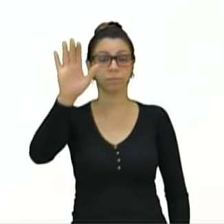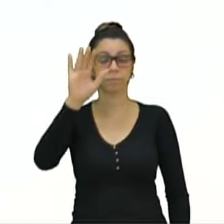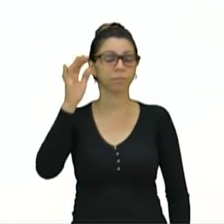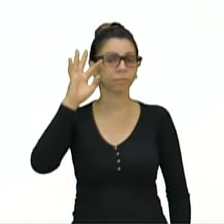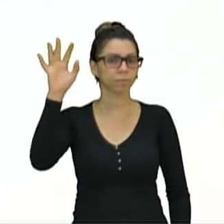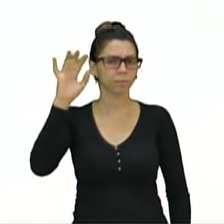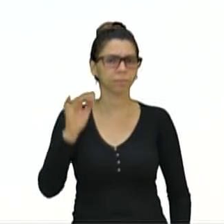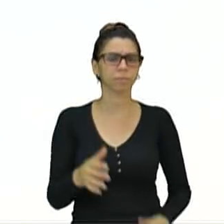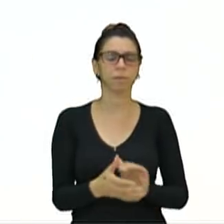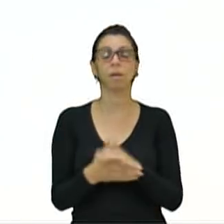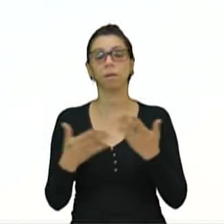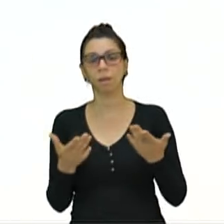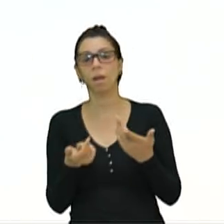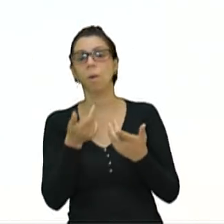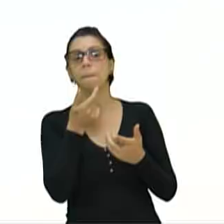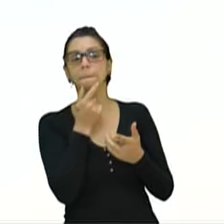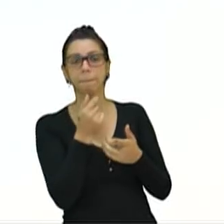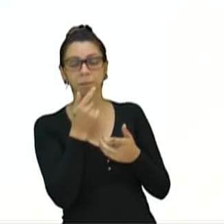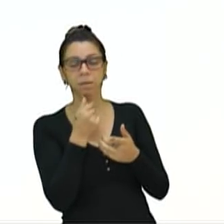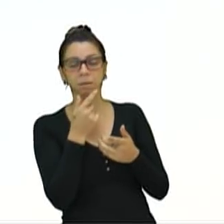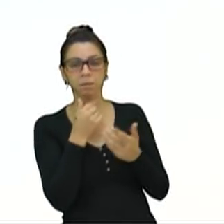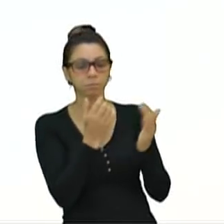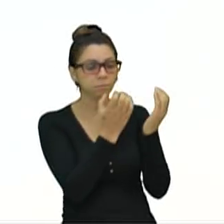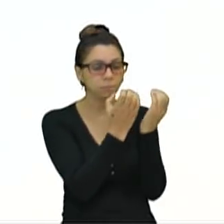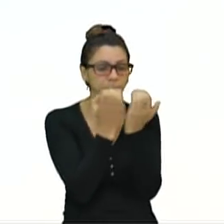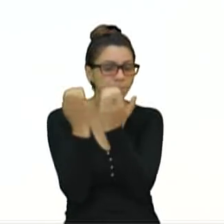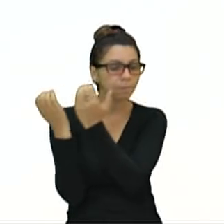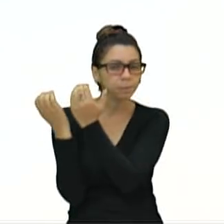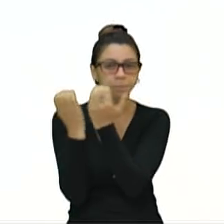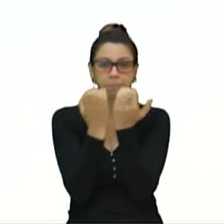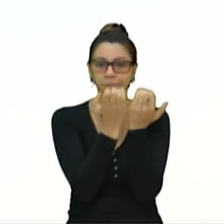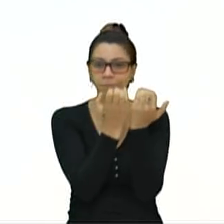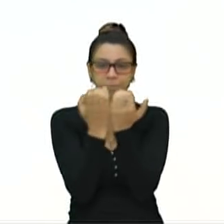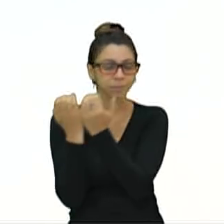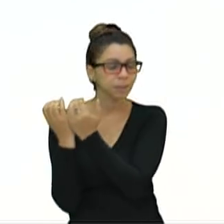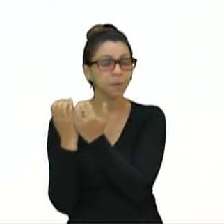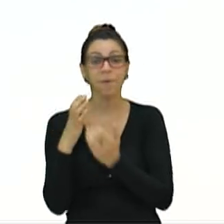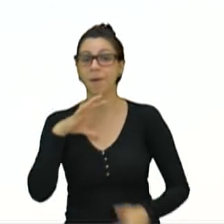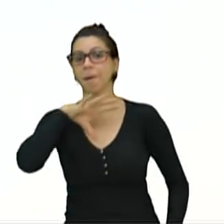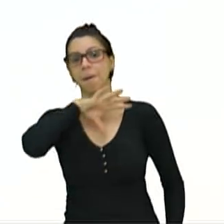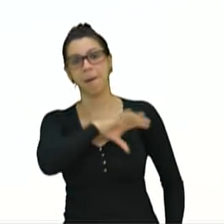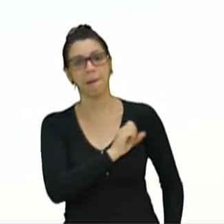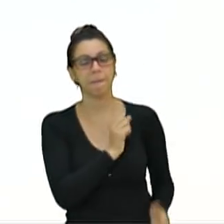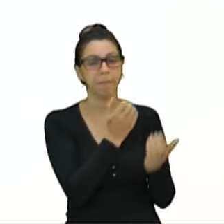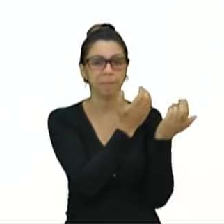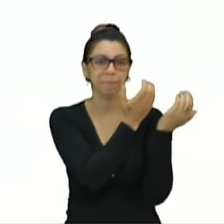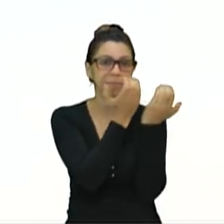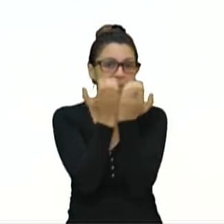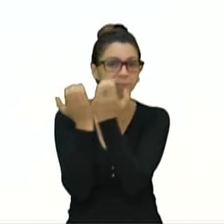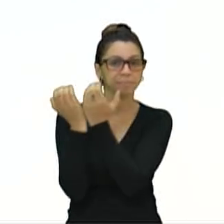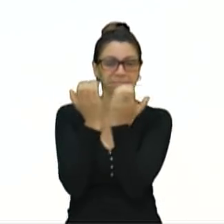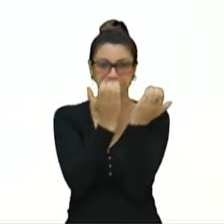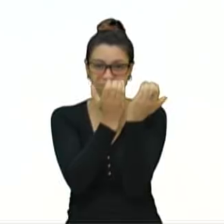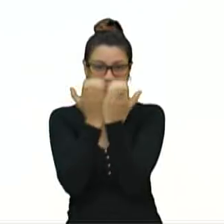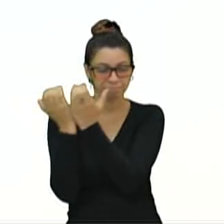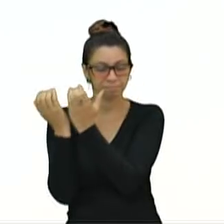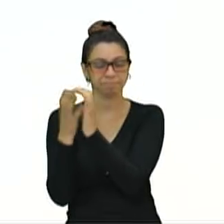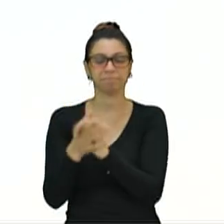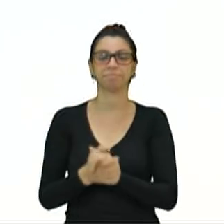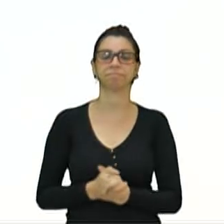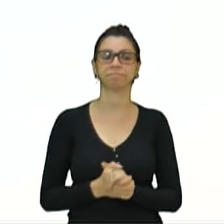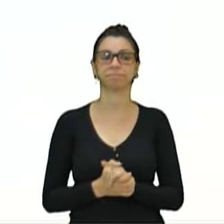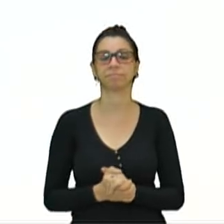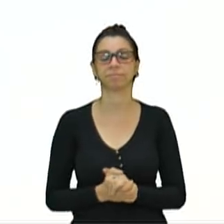um menininho comendo o quê? Milho. Quem gosta de milho? Eu adoro milho em espiga. Então ele está comendo, está se divertindo e está comendo.